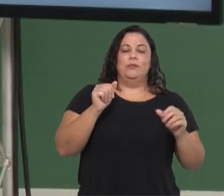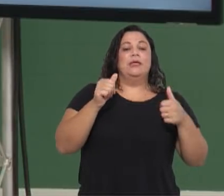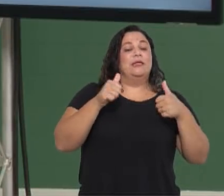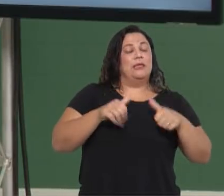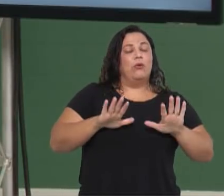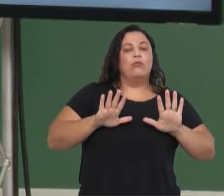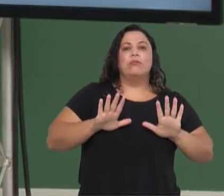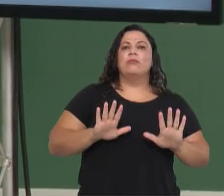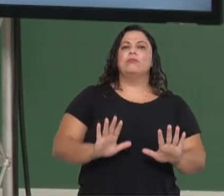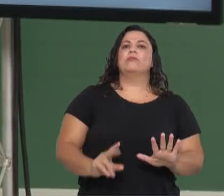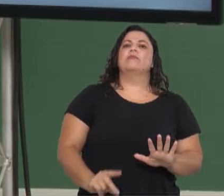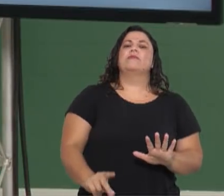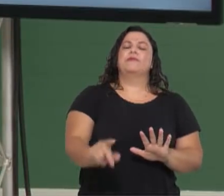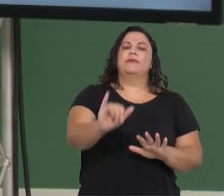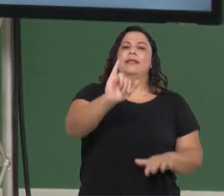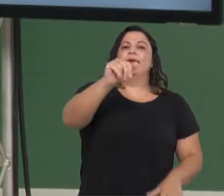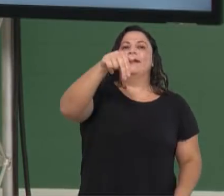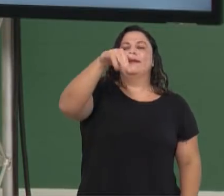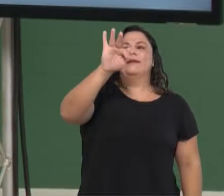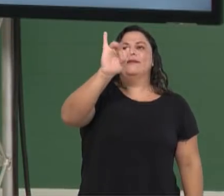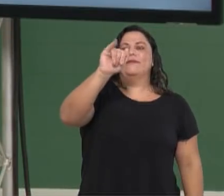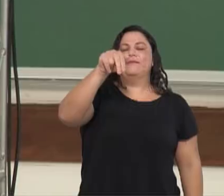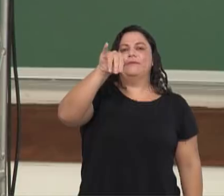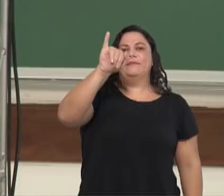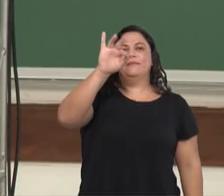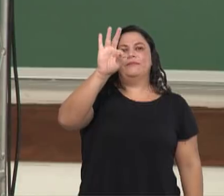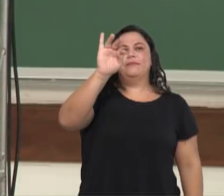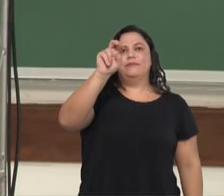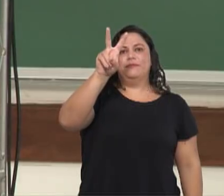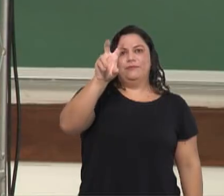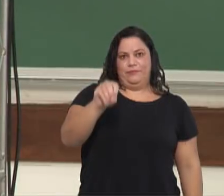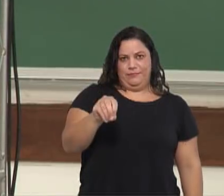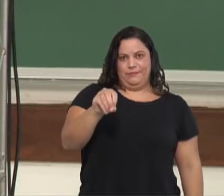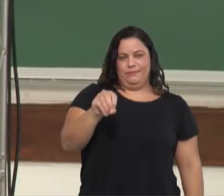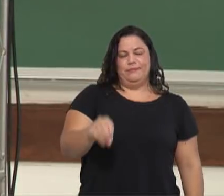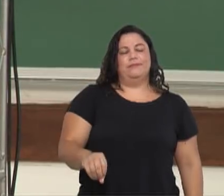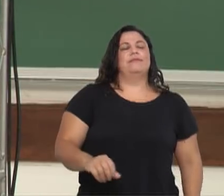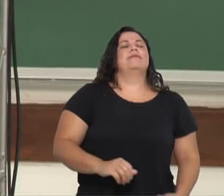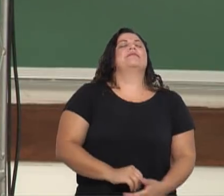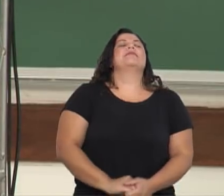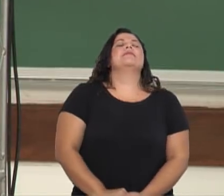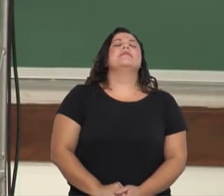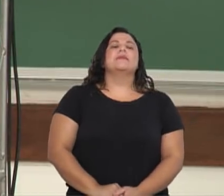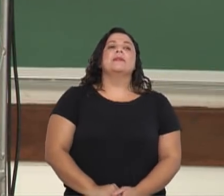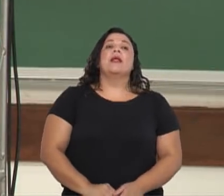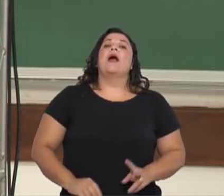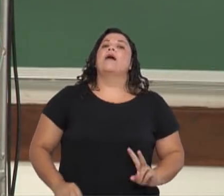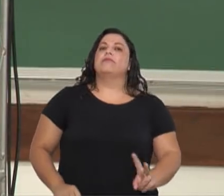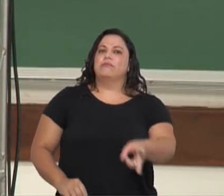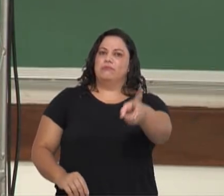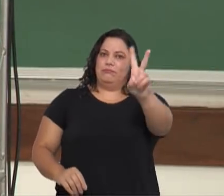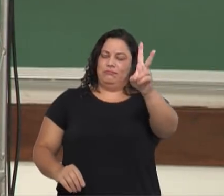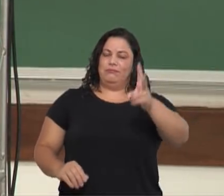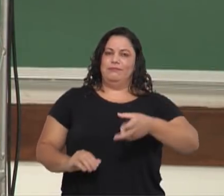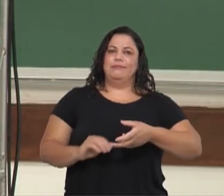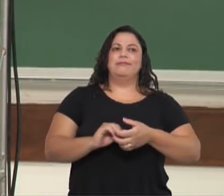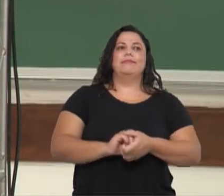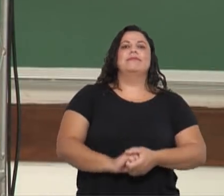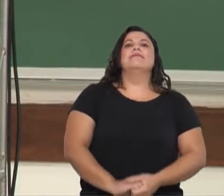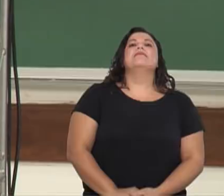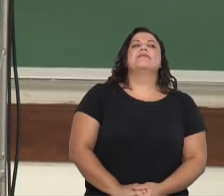infinitivo. Certo? Vamos seguir um pouquinho. Já fizemos nossa reflexão sobre o